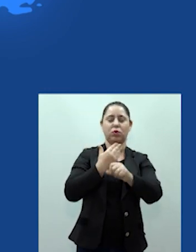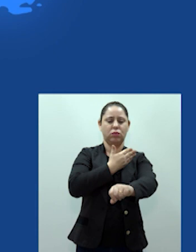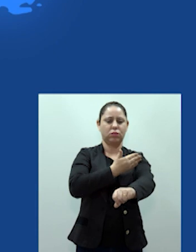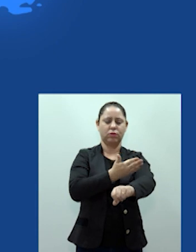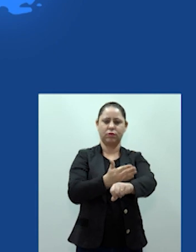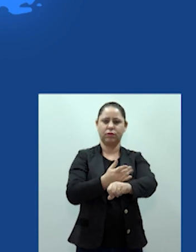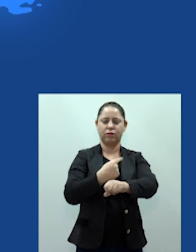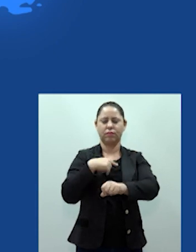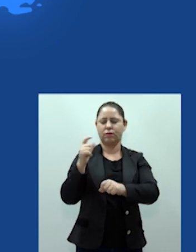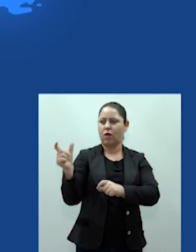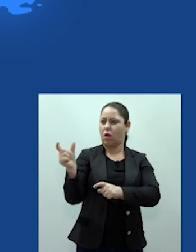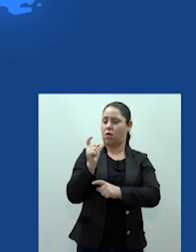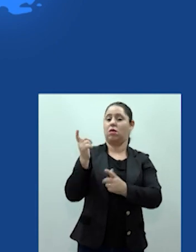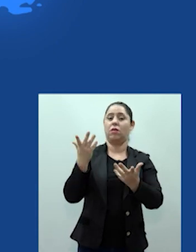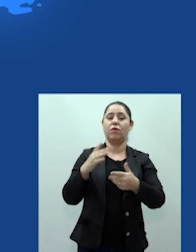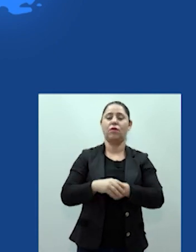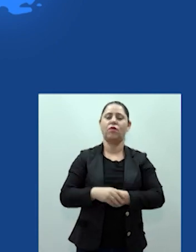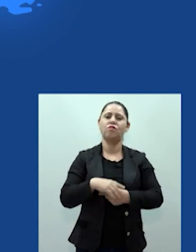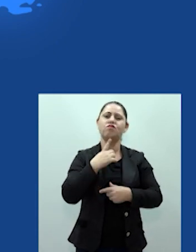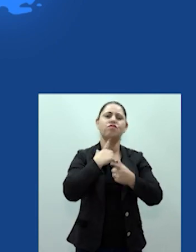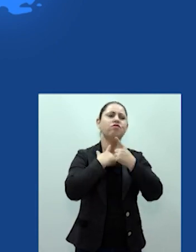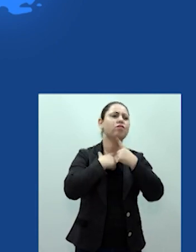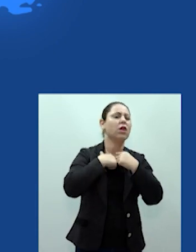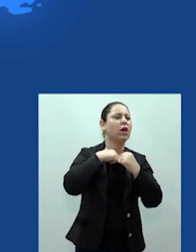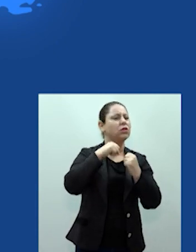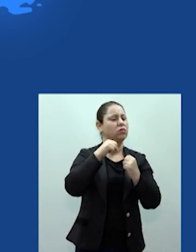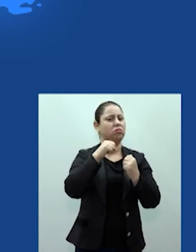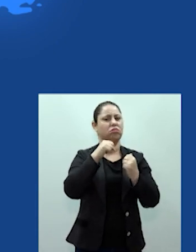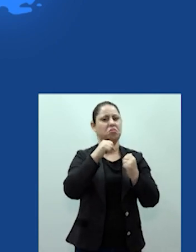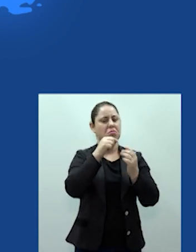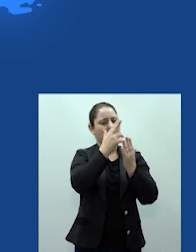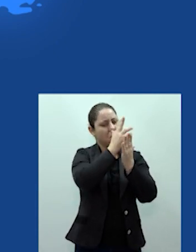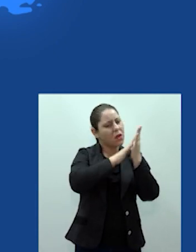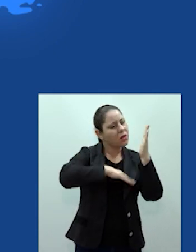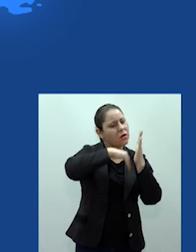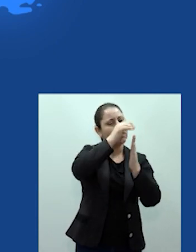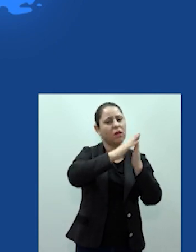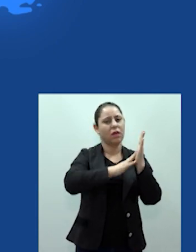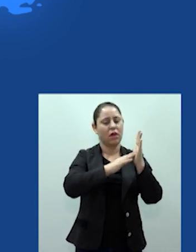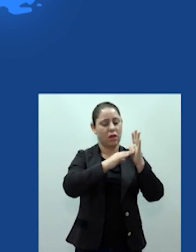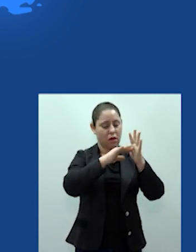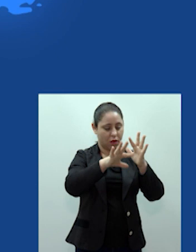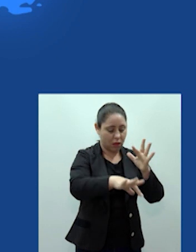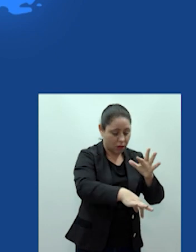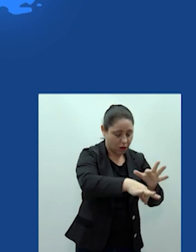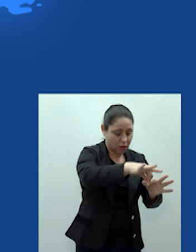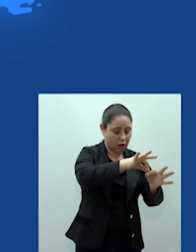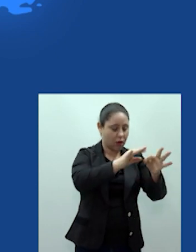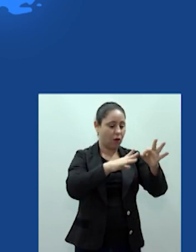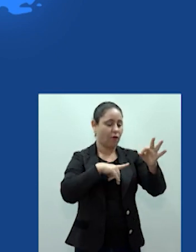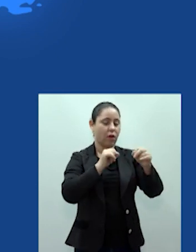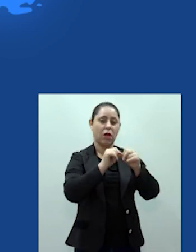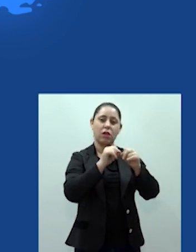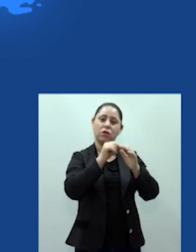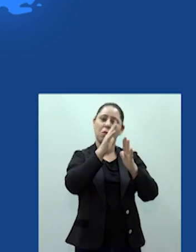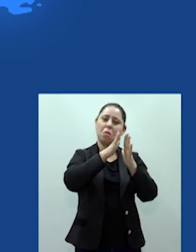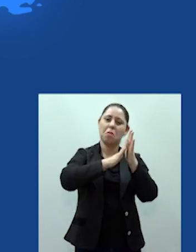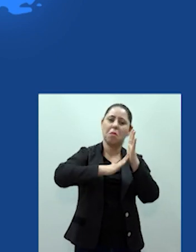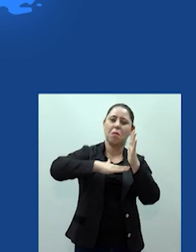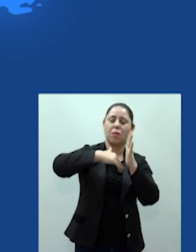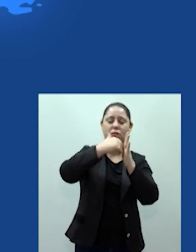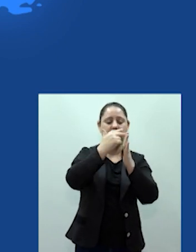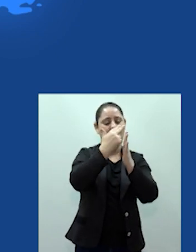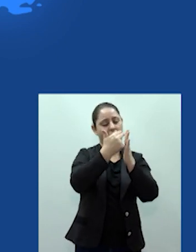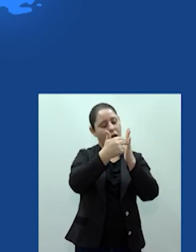branca. Aí eu falei, me despertou assim, falei, nossa, me deu a vontade de pintar aquela pena. E aí eu coletei ela e fiz uma